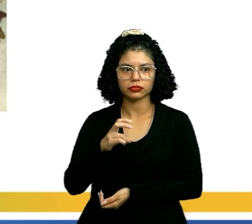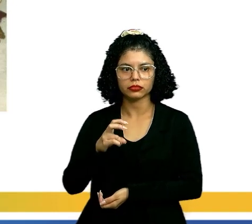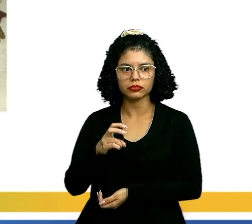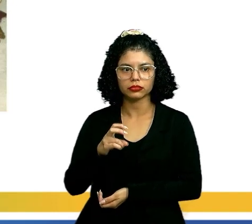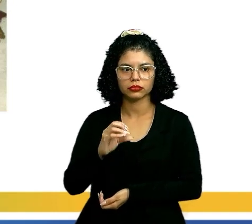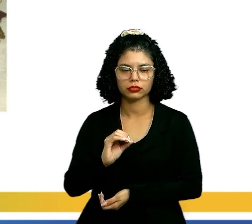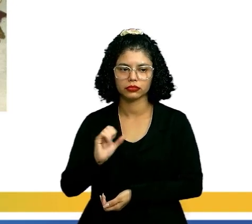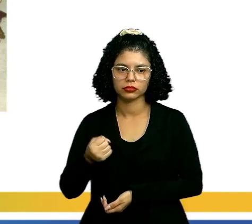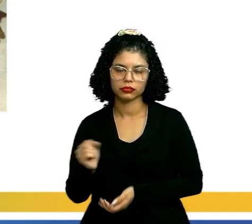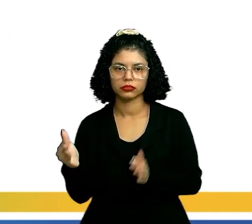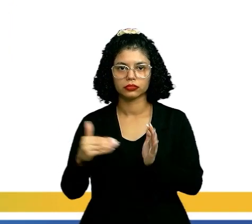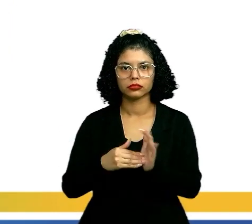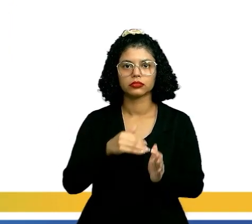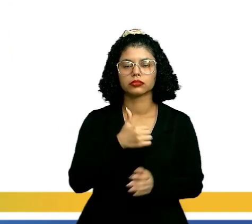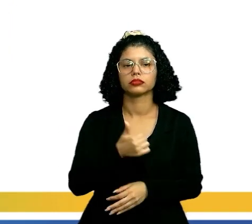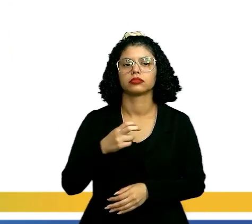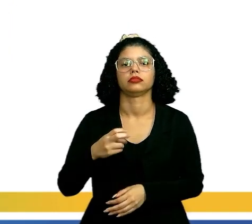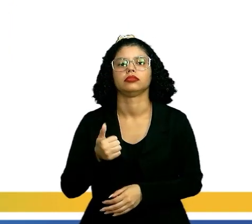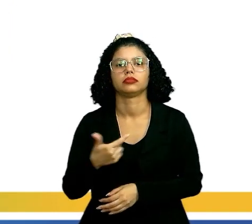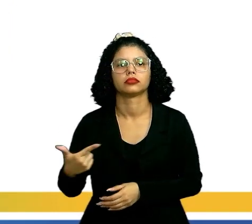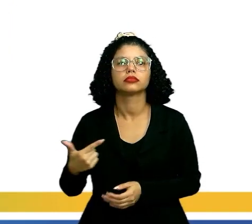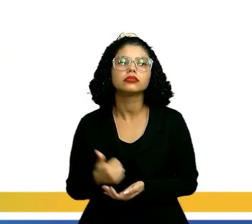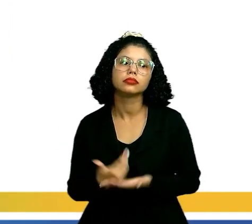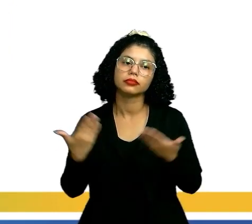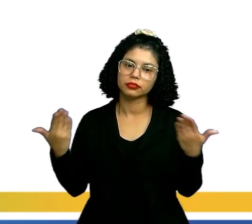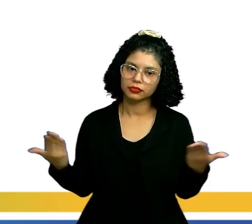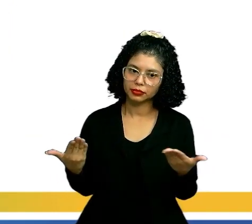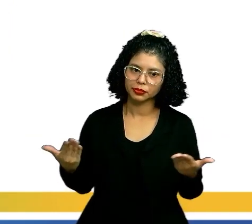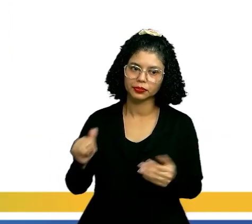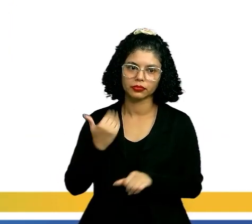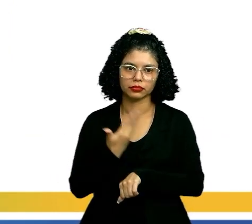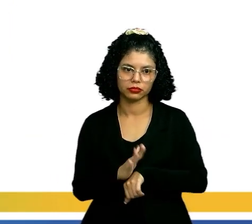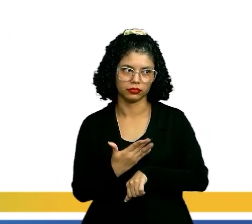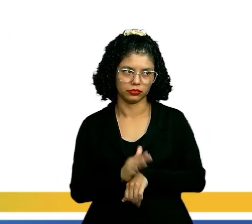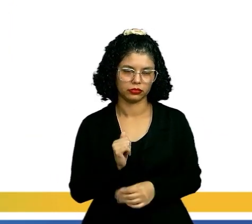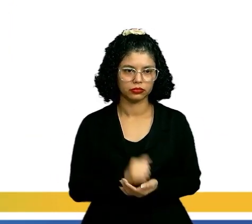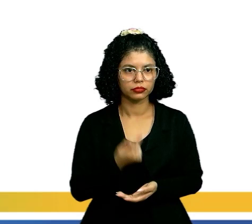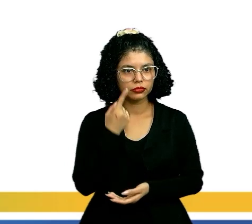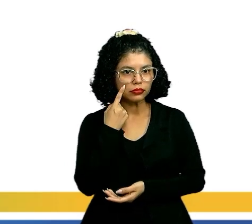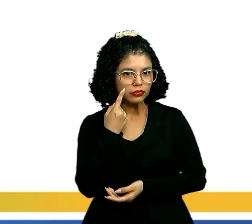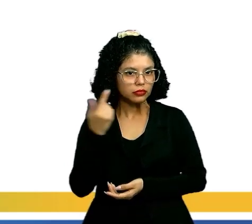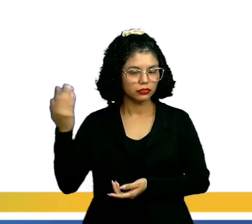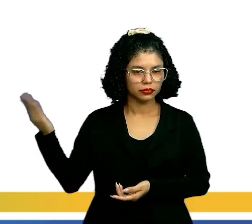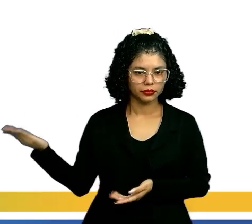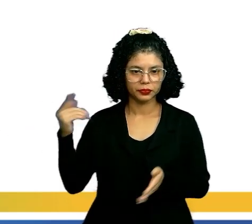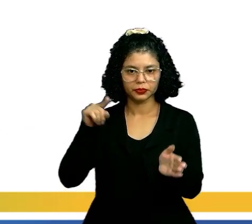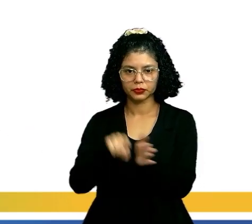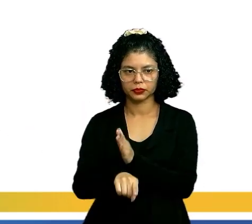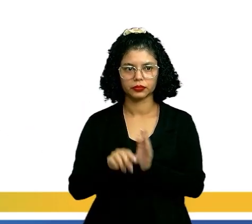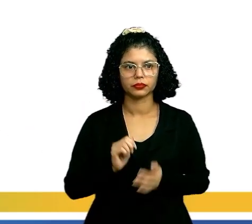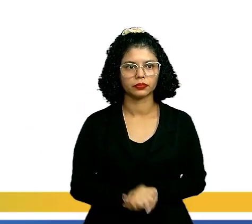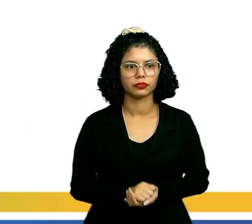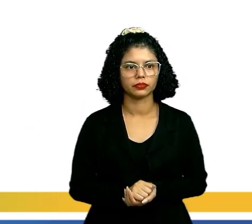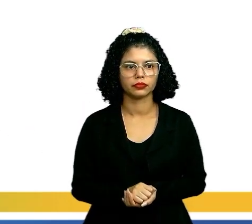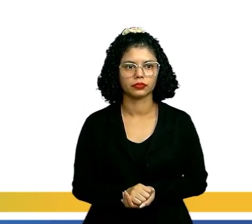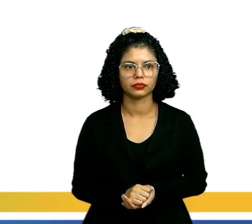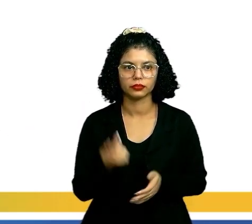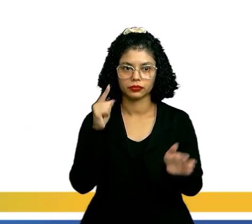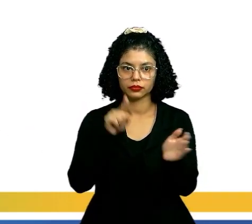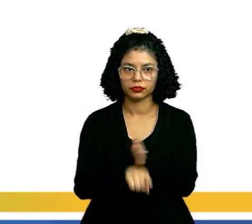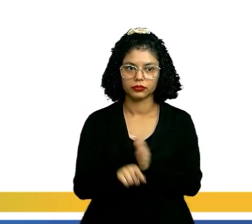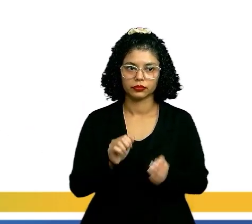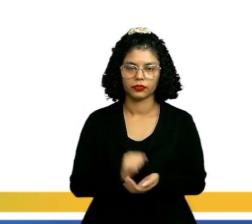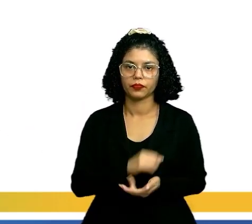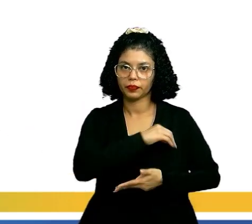e 1512. E vamos treinar nosso olhar, né, para essas questões. Essa é uma